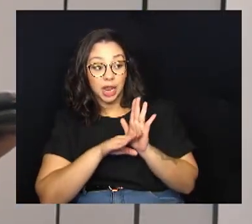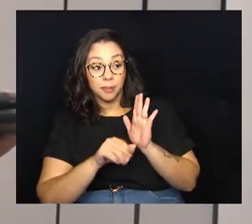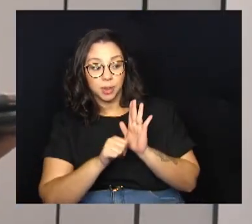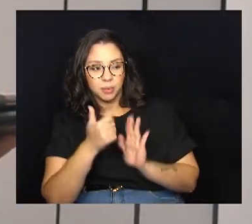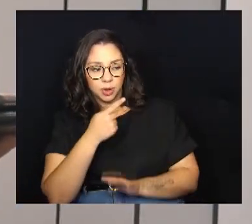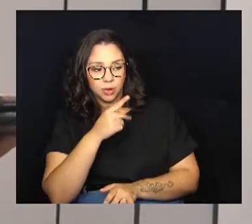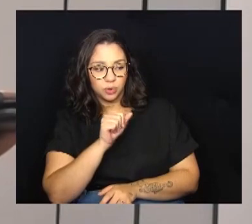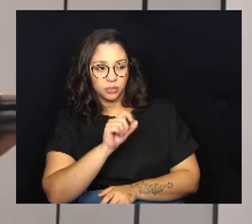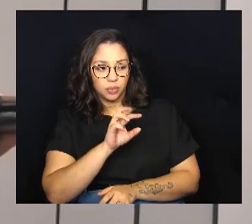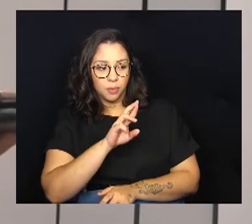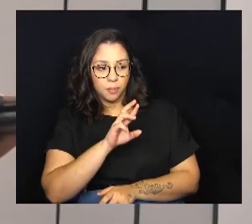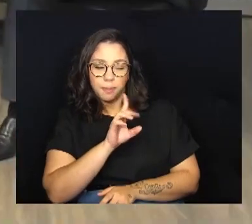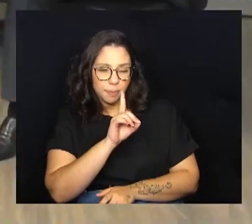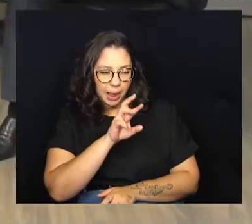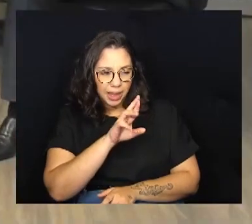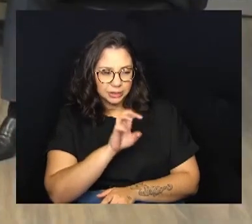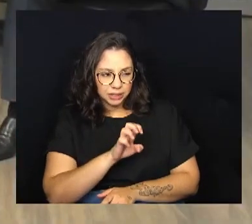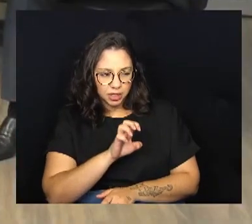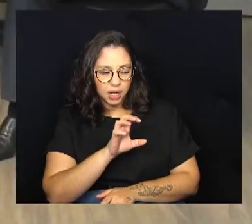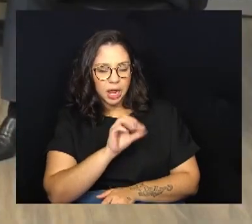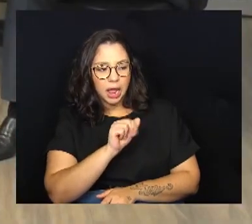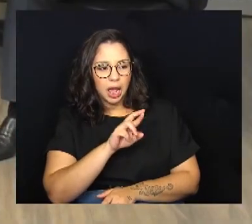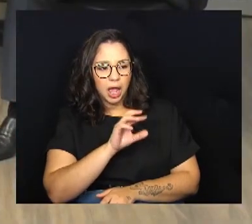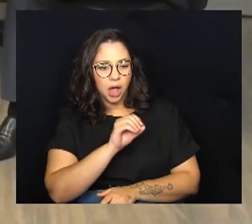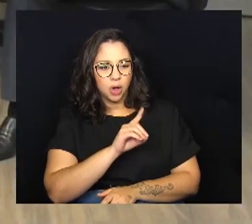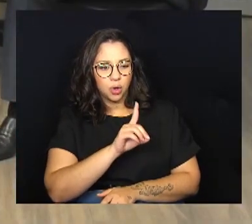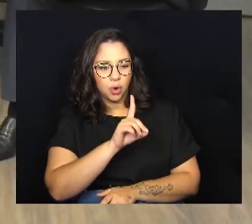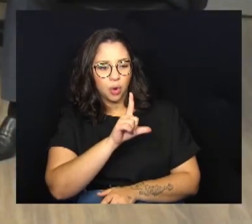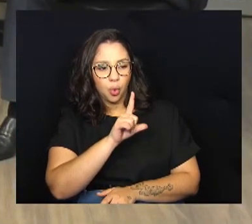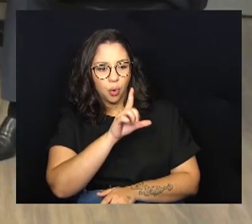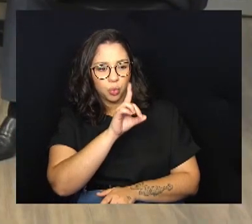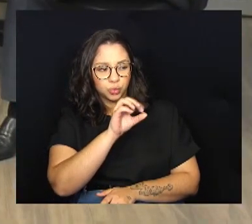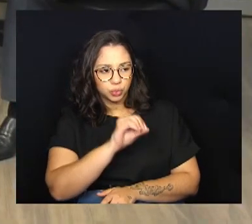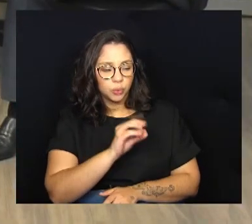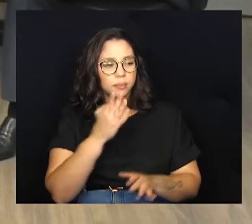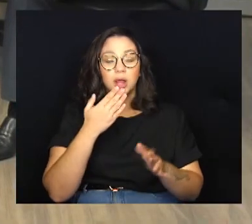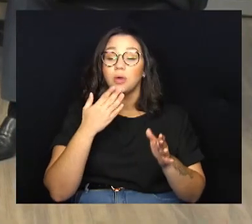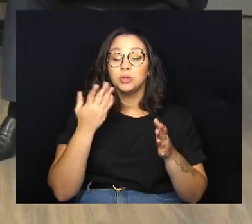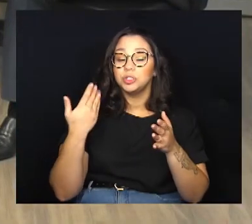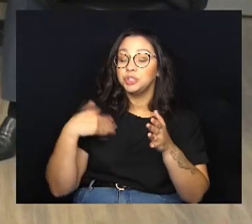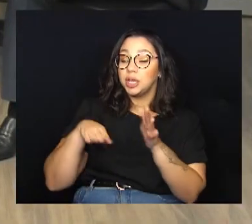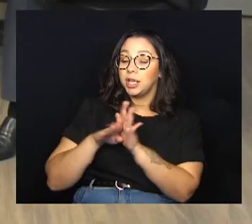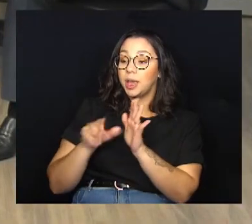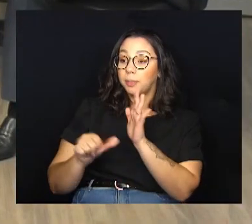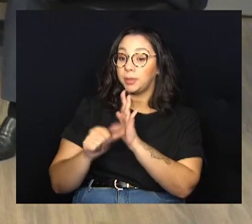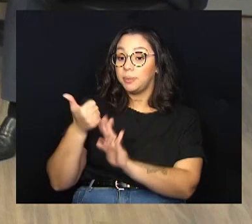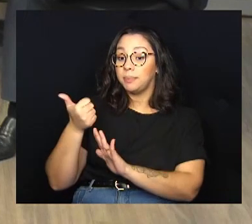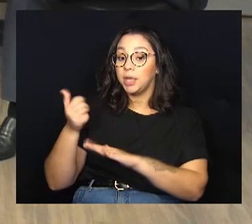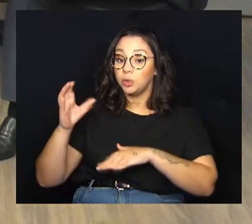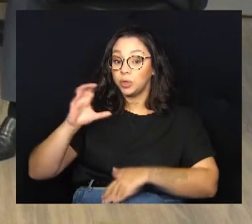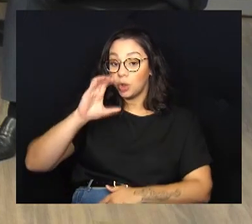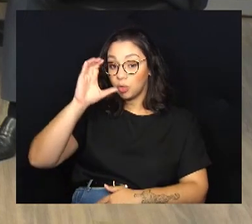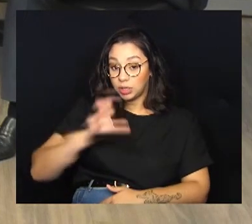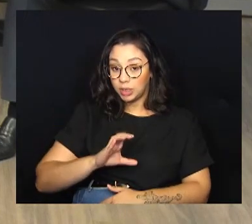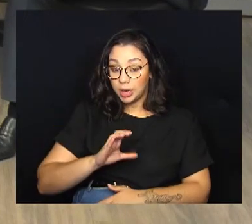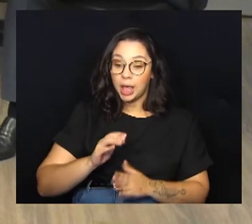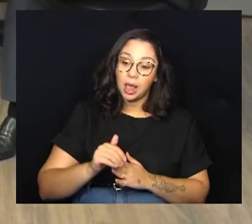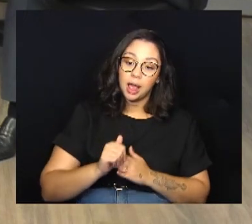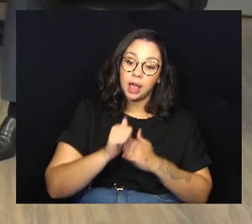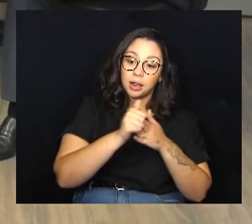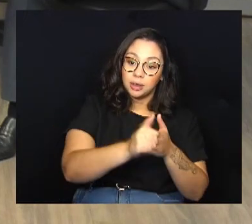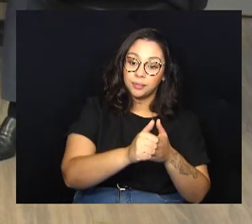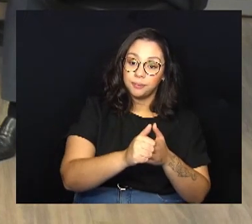lógico, não medicamento. É o ideal lógico dentro não. Desse contexto lógico de que tratamento. Não. Eles precisam de um espaço onde eles possam trabalhar